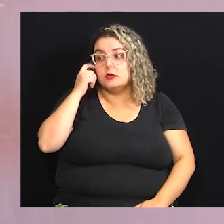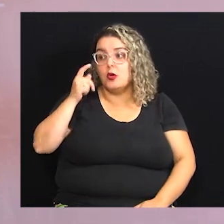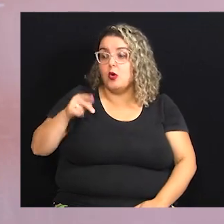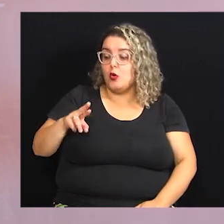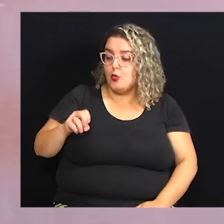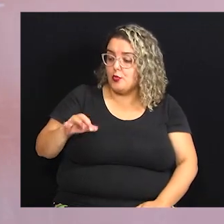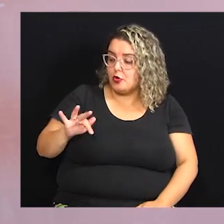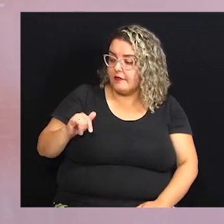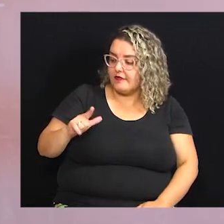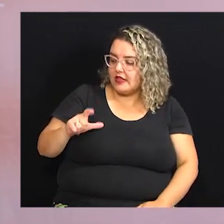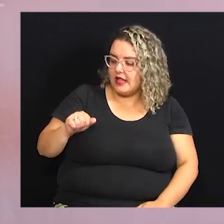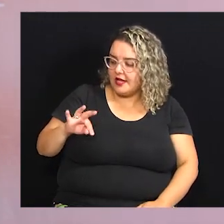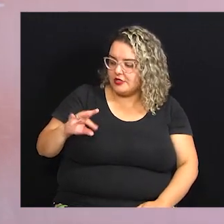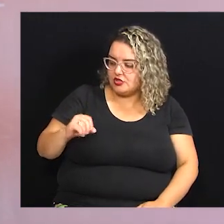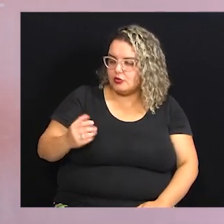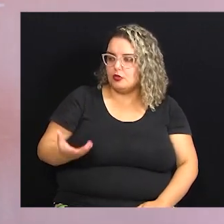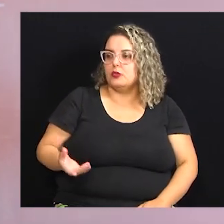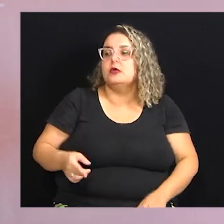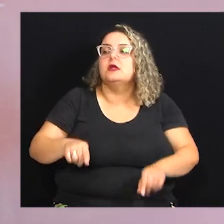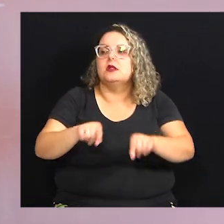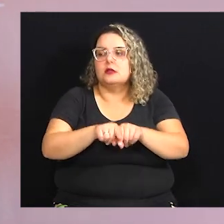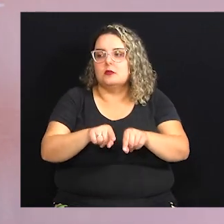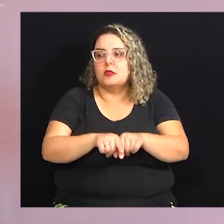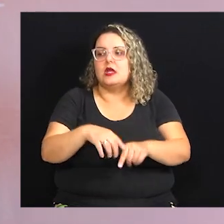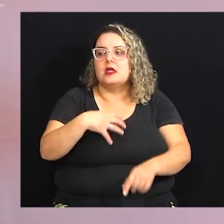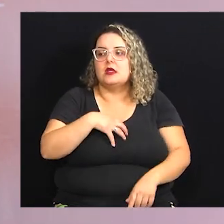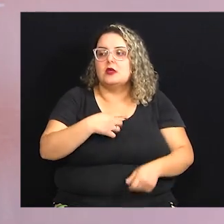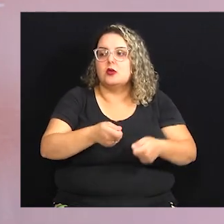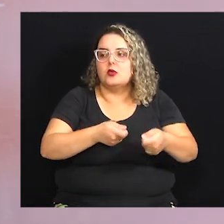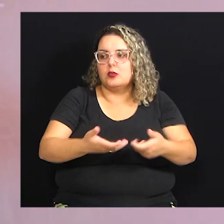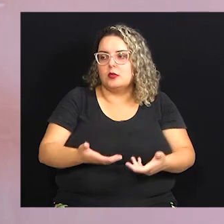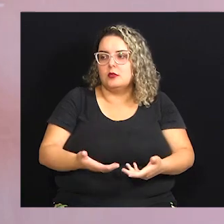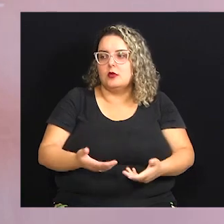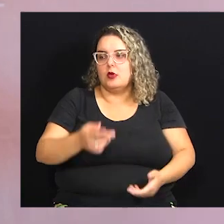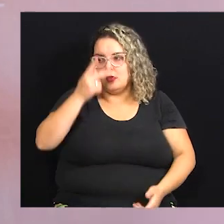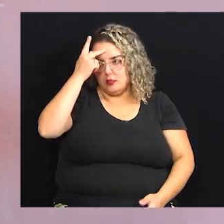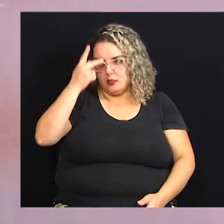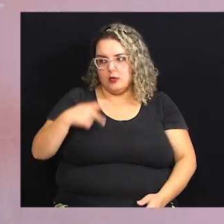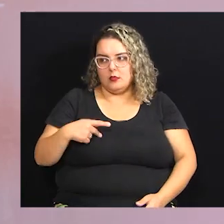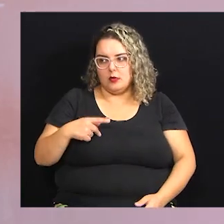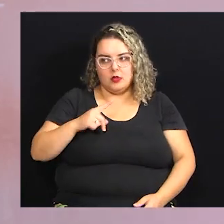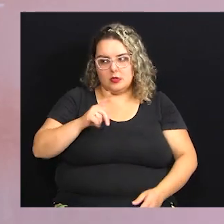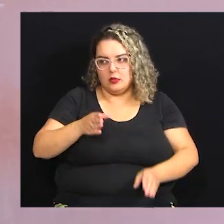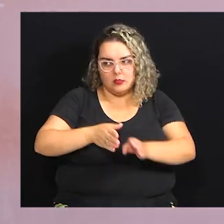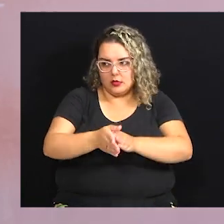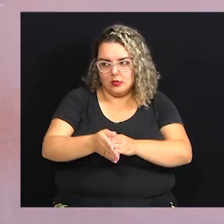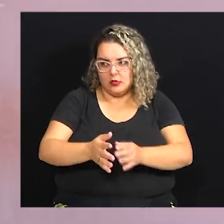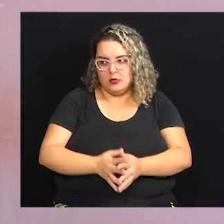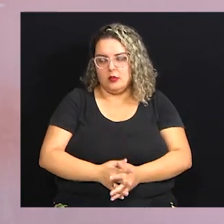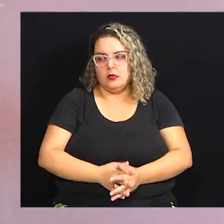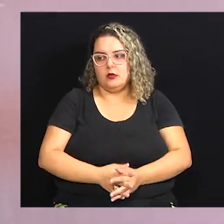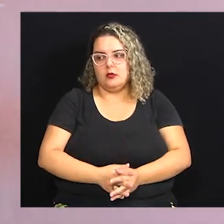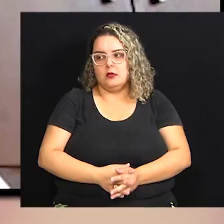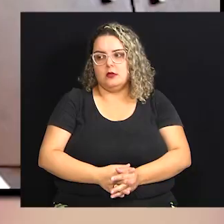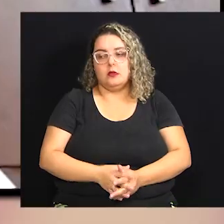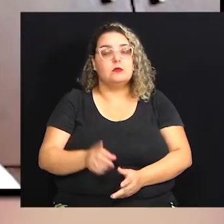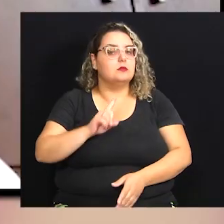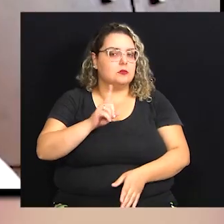tanto o profilático quanto o que contém os sintomas, por conta própria, não é